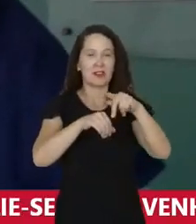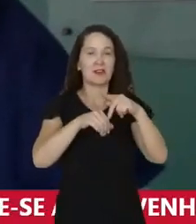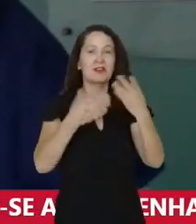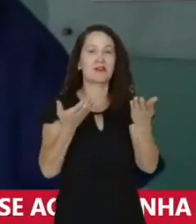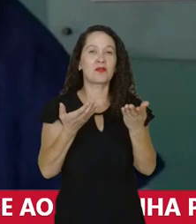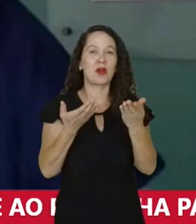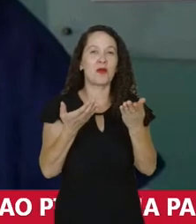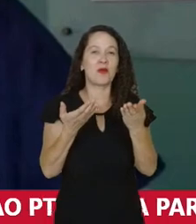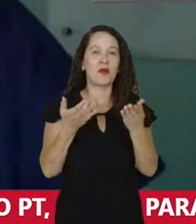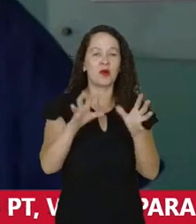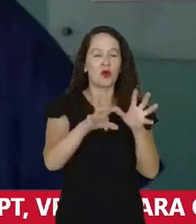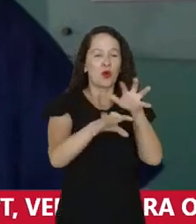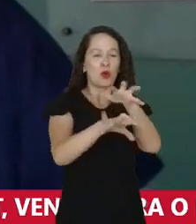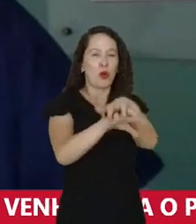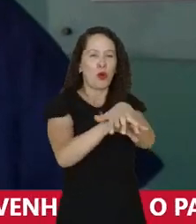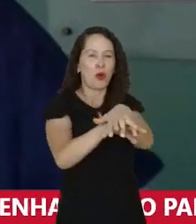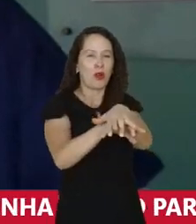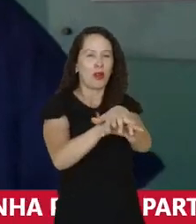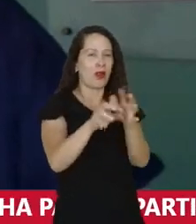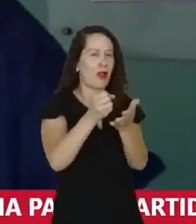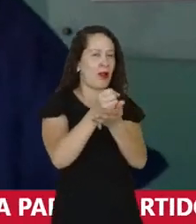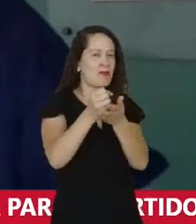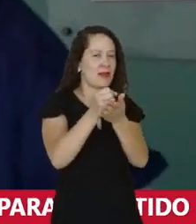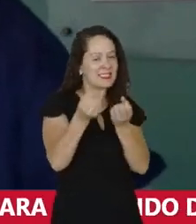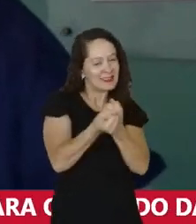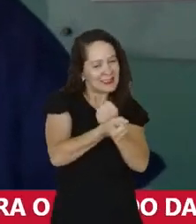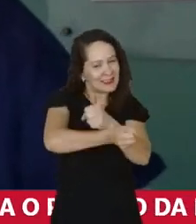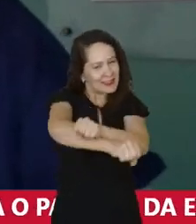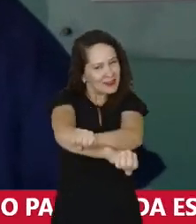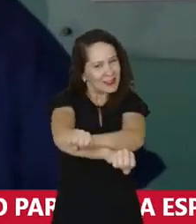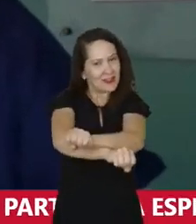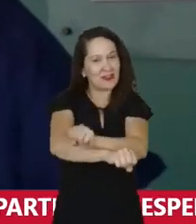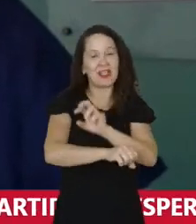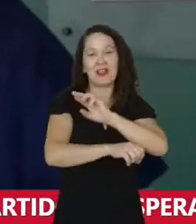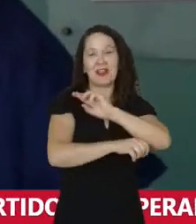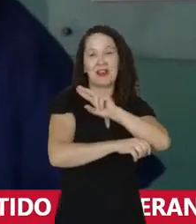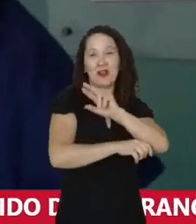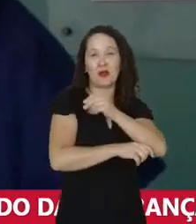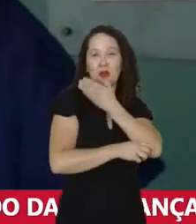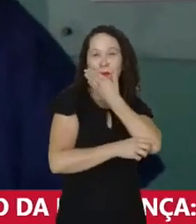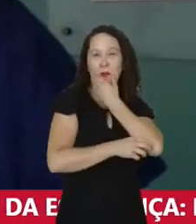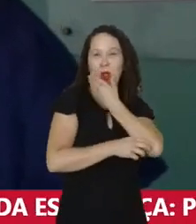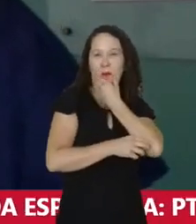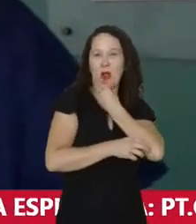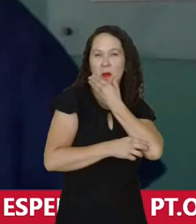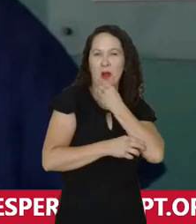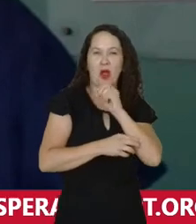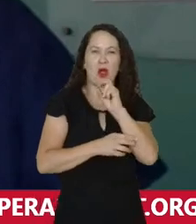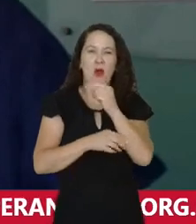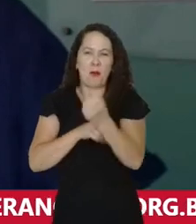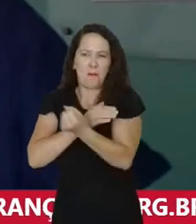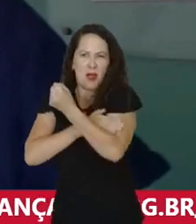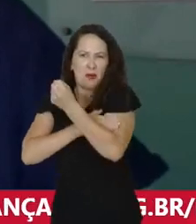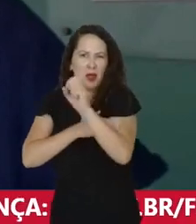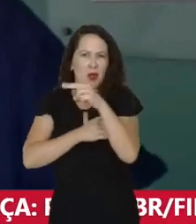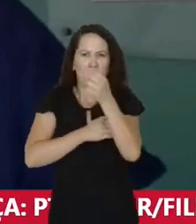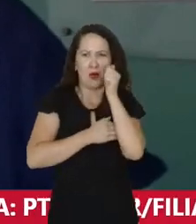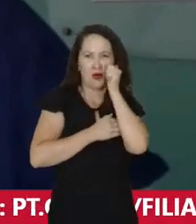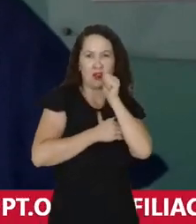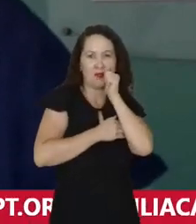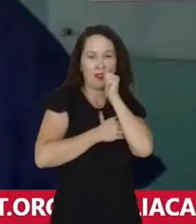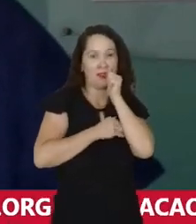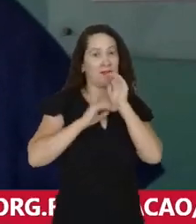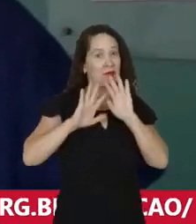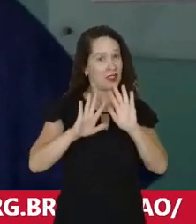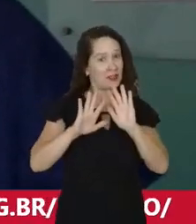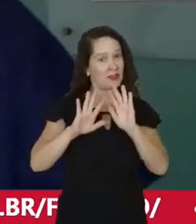no colonialismo, na escravidão e na opressão patriarcal das mulheres, né? Desde uma